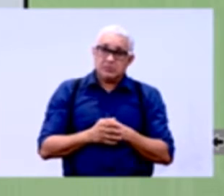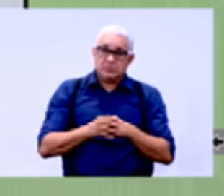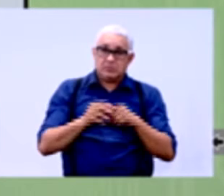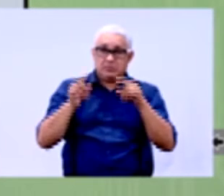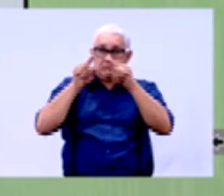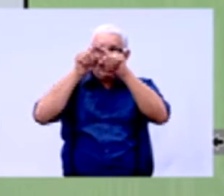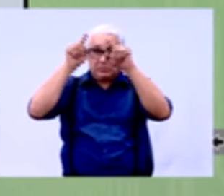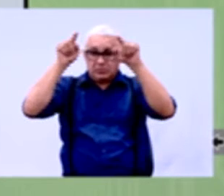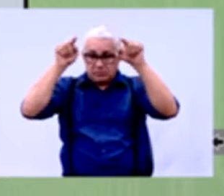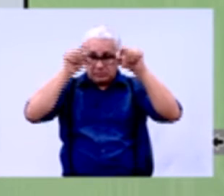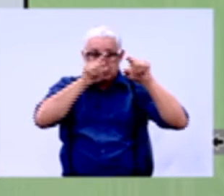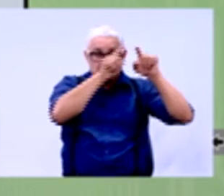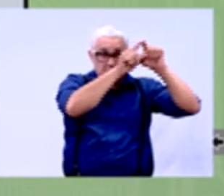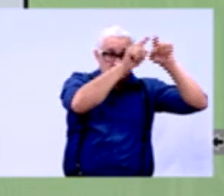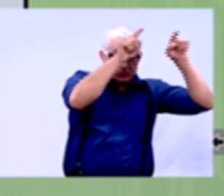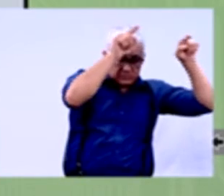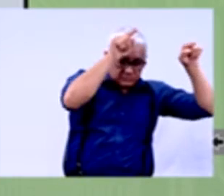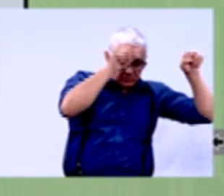funcionário passa,